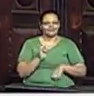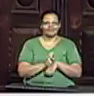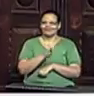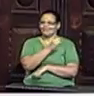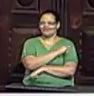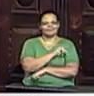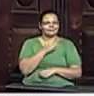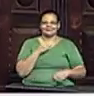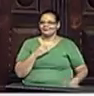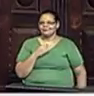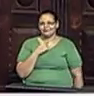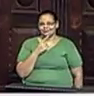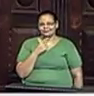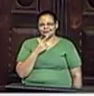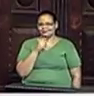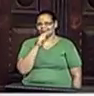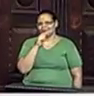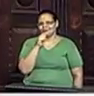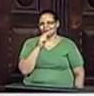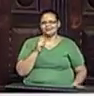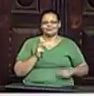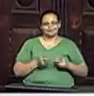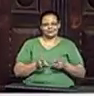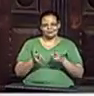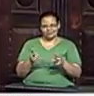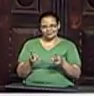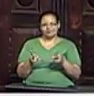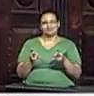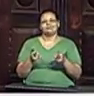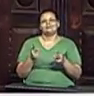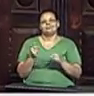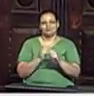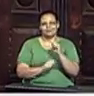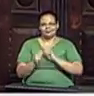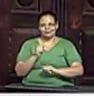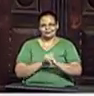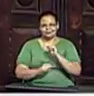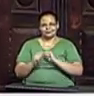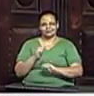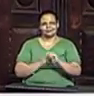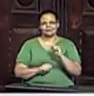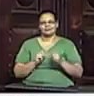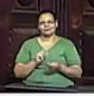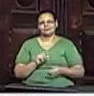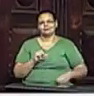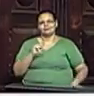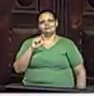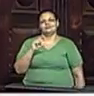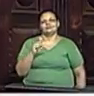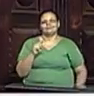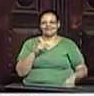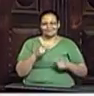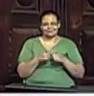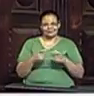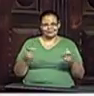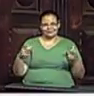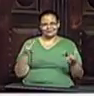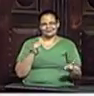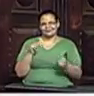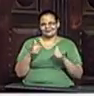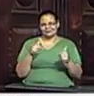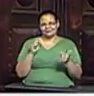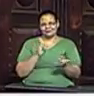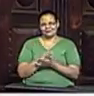Rio de Janeiro segue com forte retração econômica e com aumento substancial do desemprego. Nos